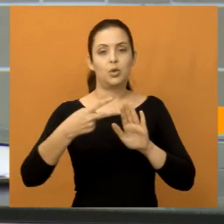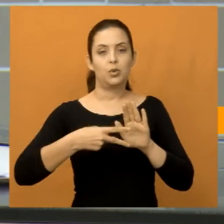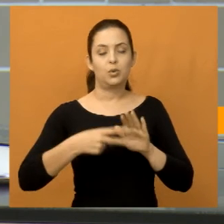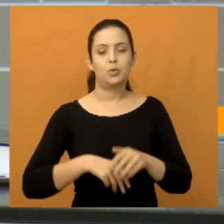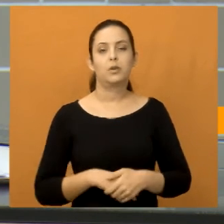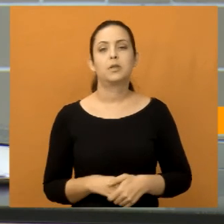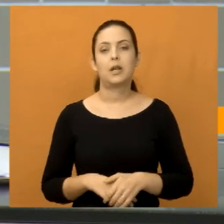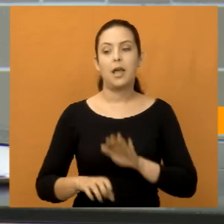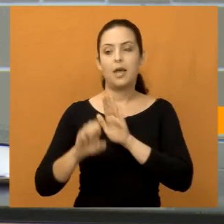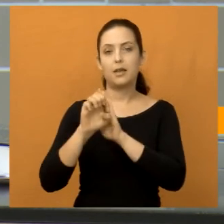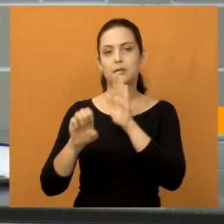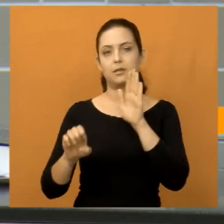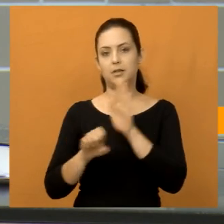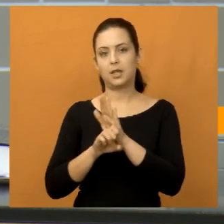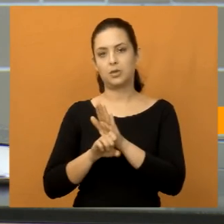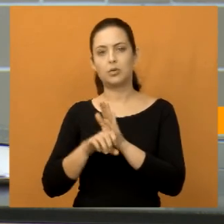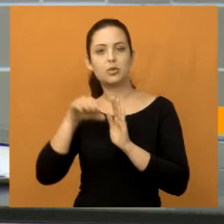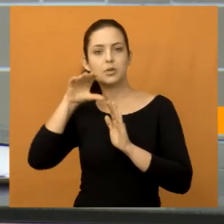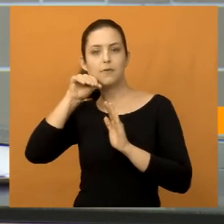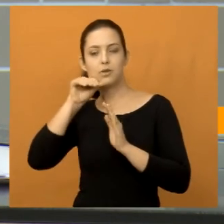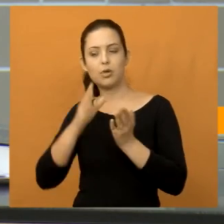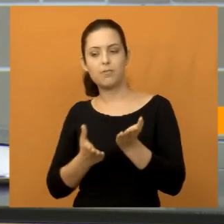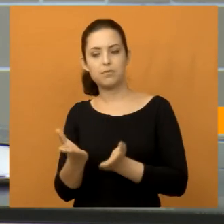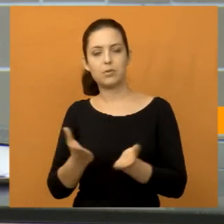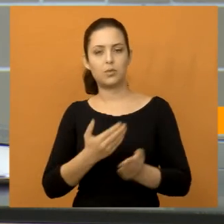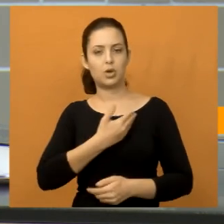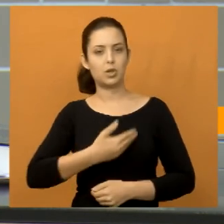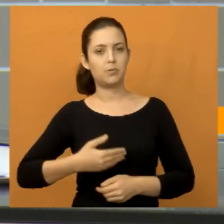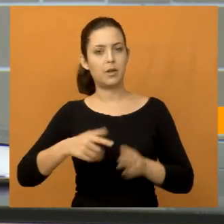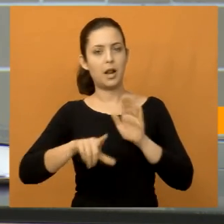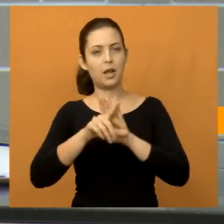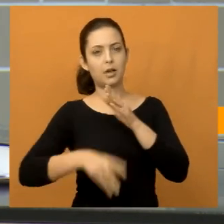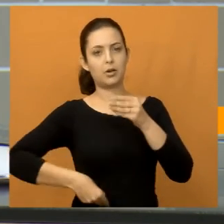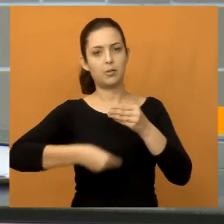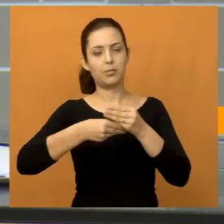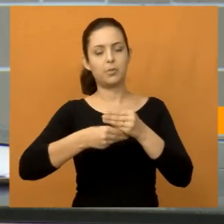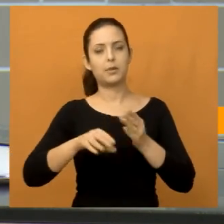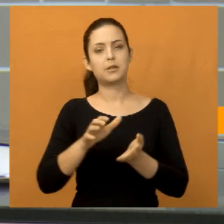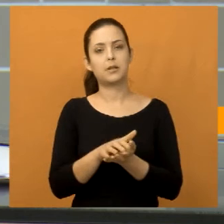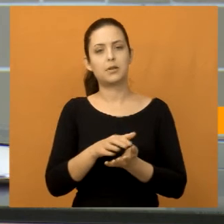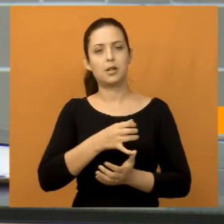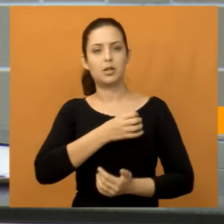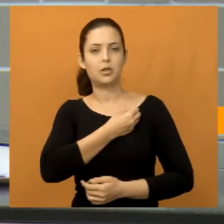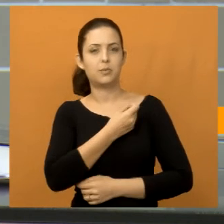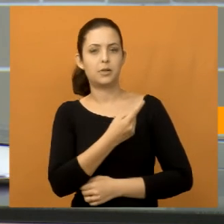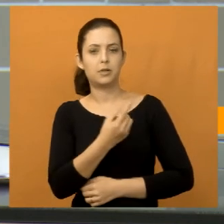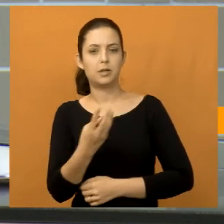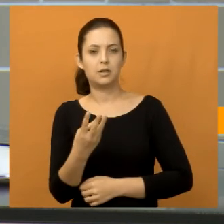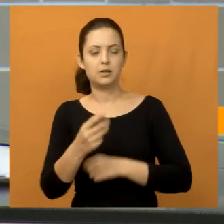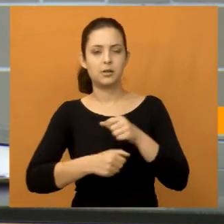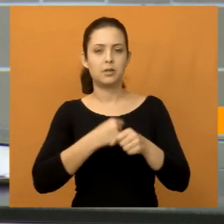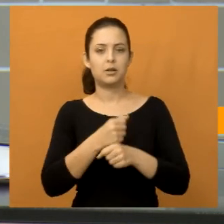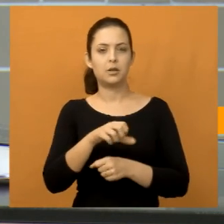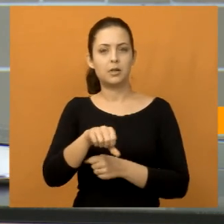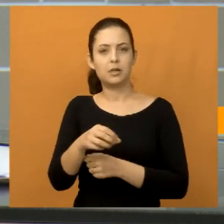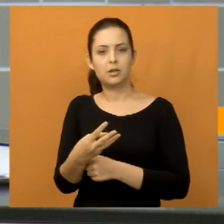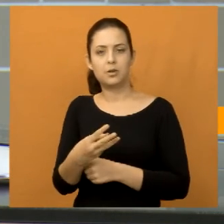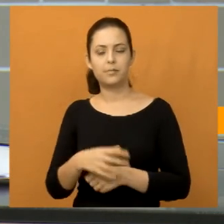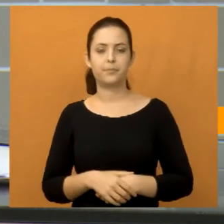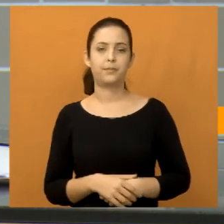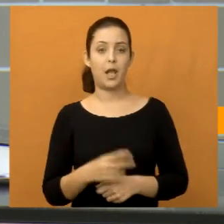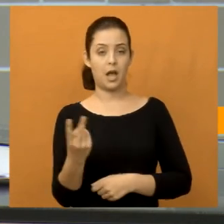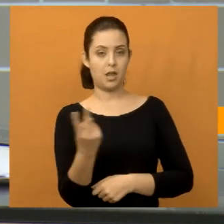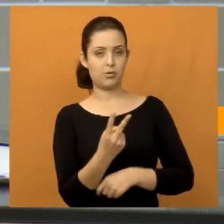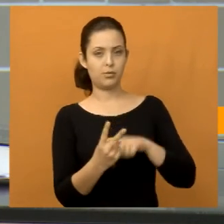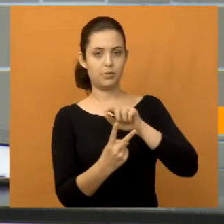Estatuto dos Servidores Públicos Municipais, Lei Complementar Municipal número 13 de 93,